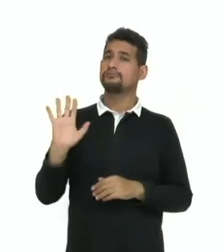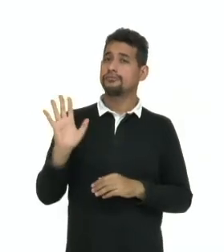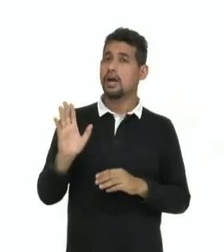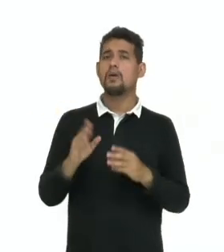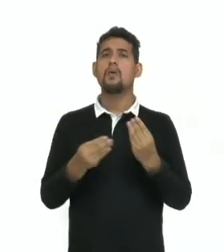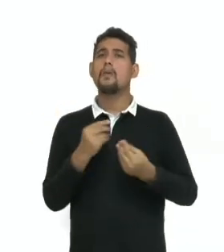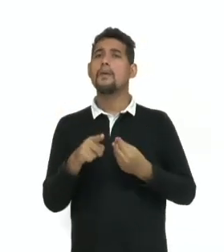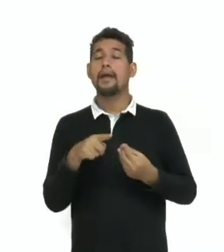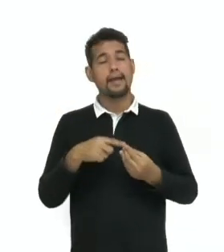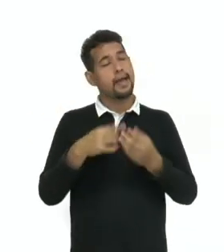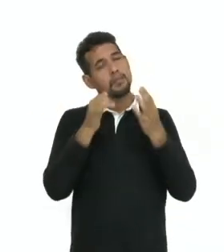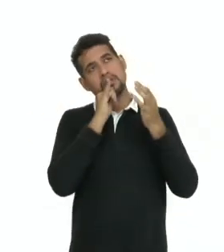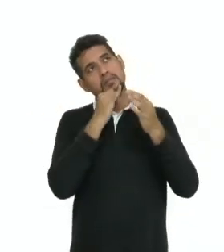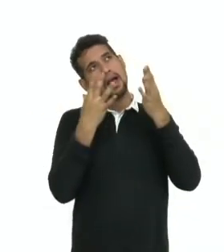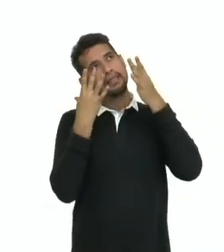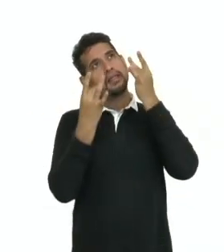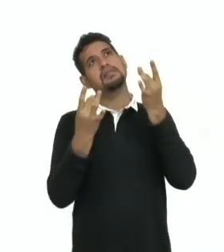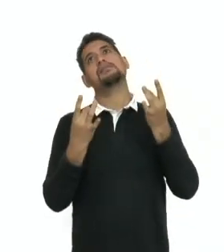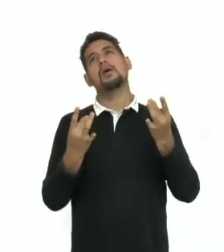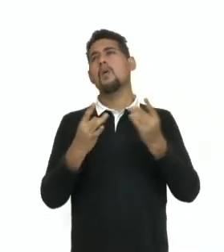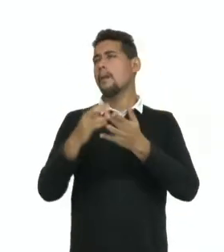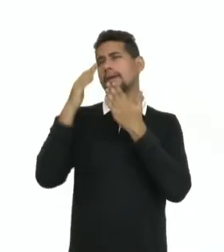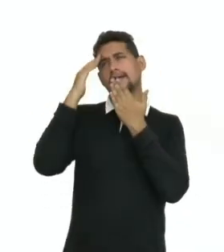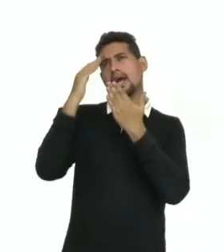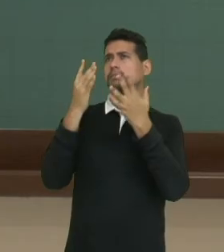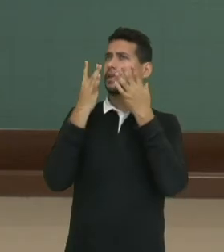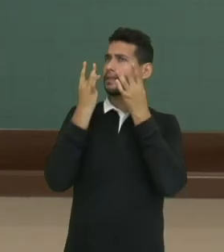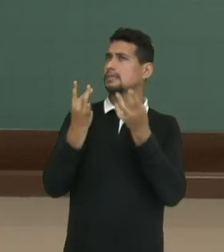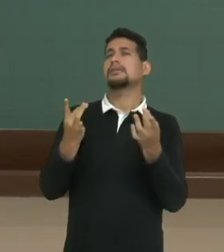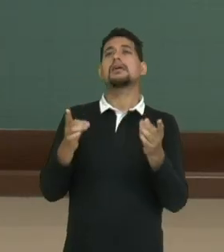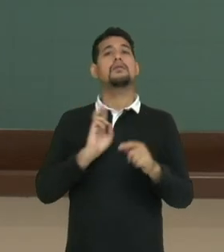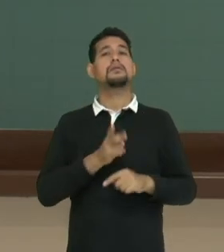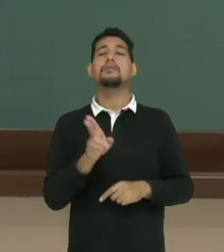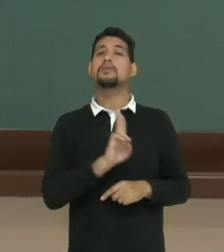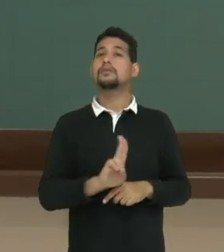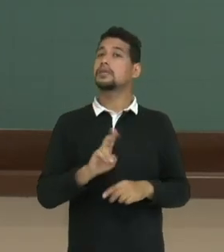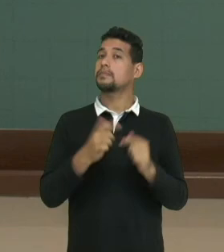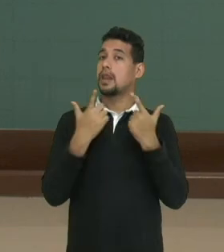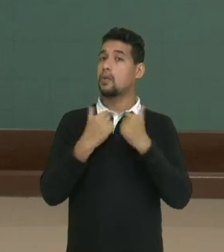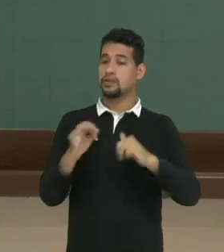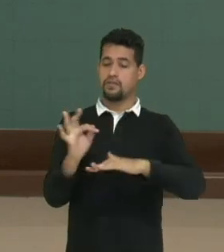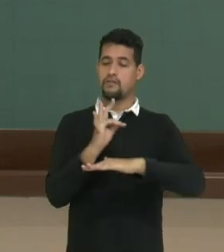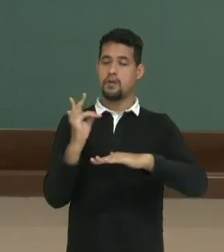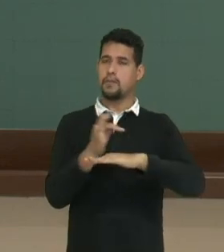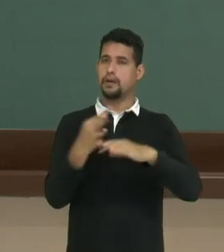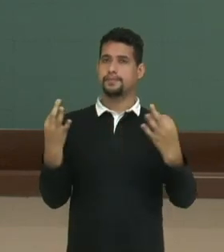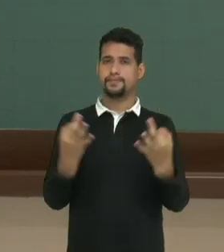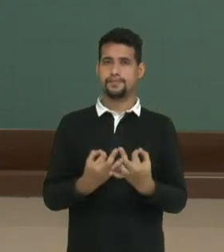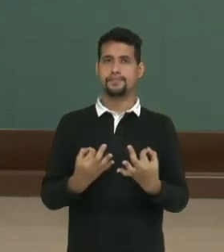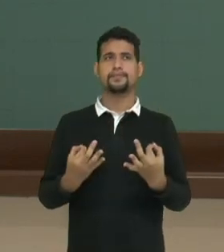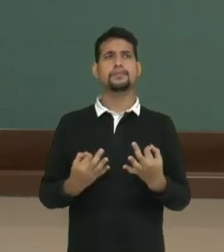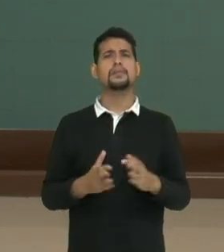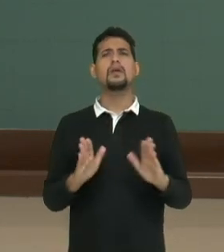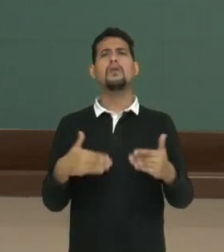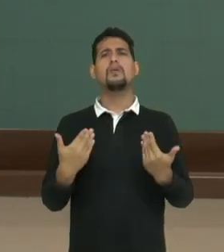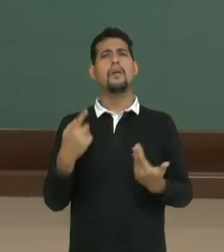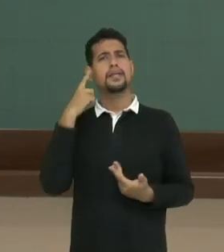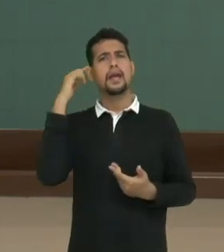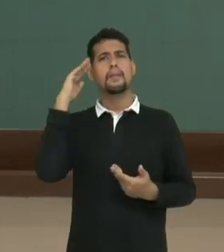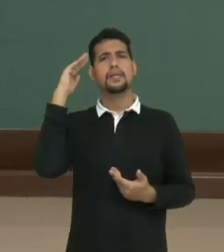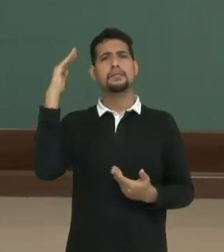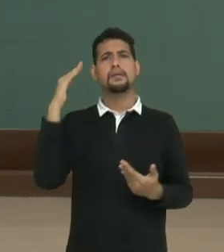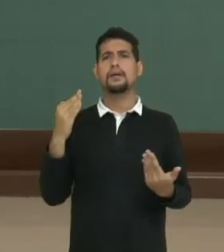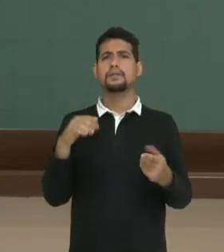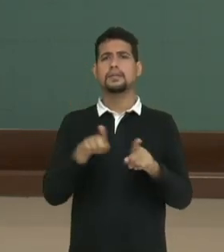dizer atenciosamente, agradeço a atenção, então sempre utilizando uma linguagem bem formal, né. Então, qual que é a ideia